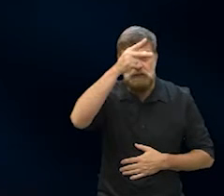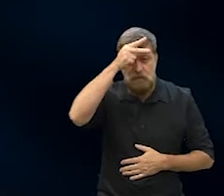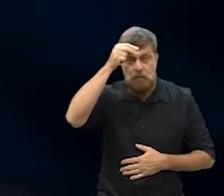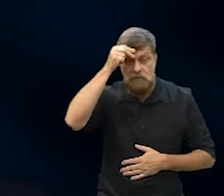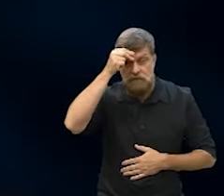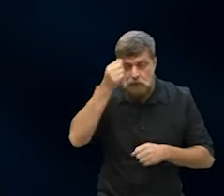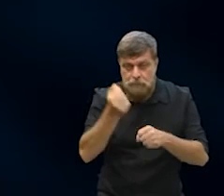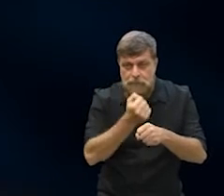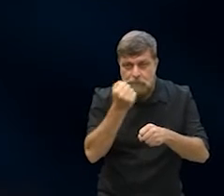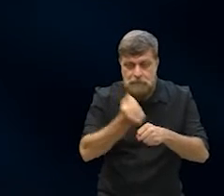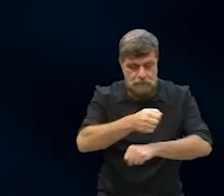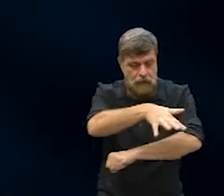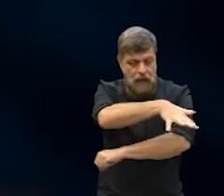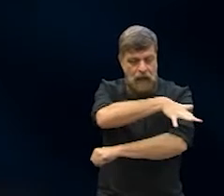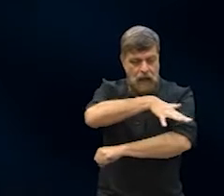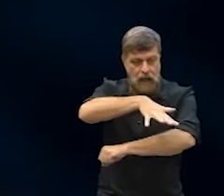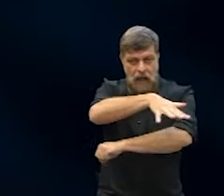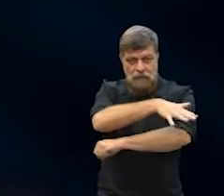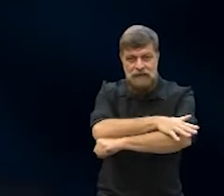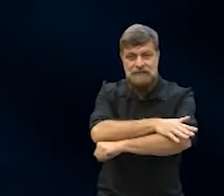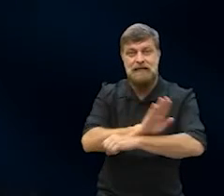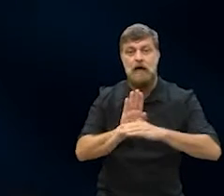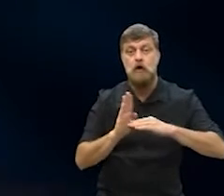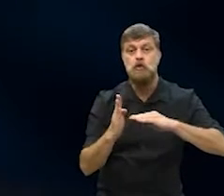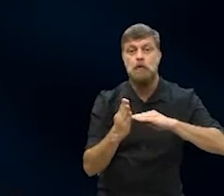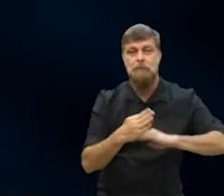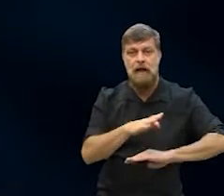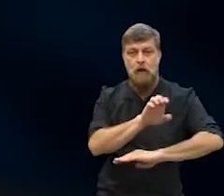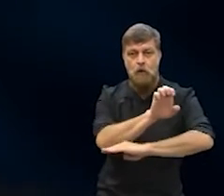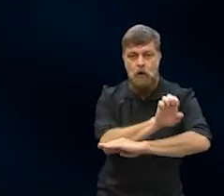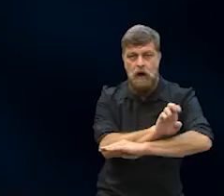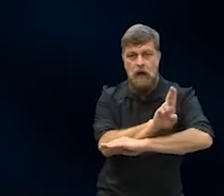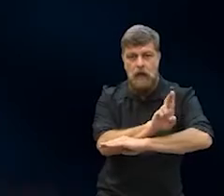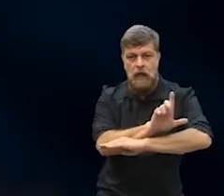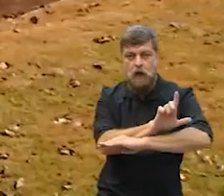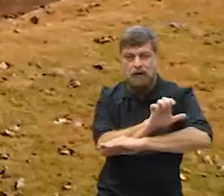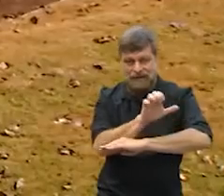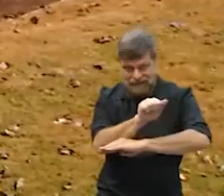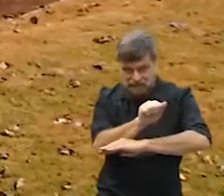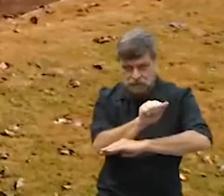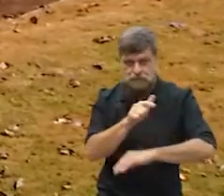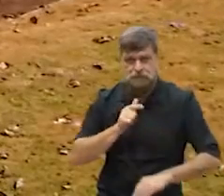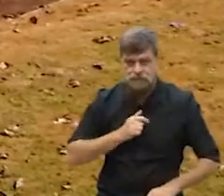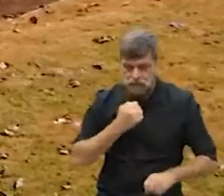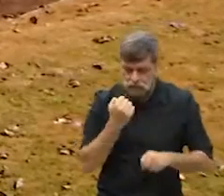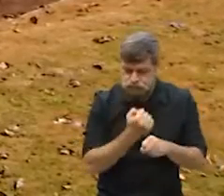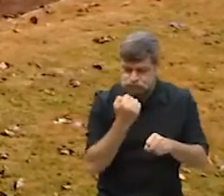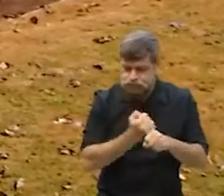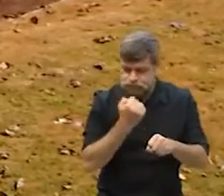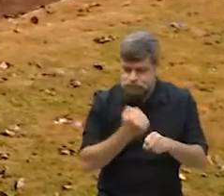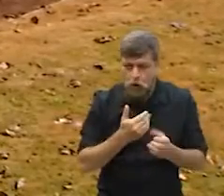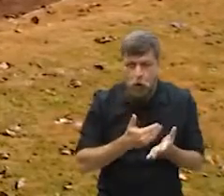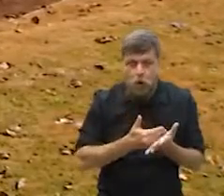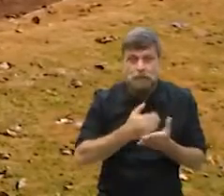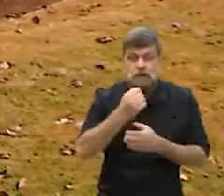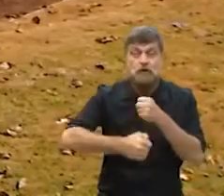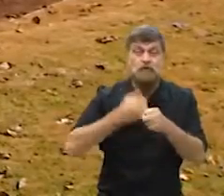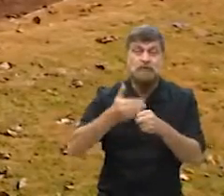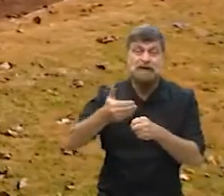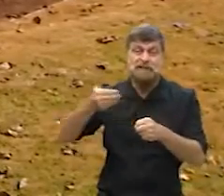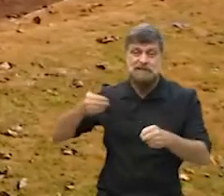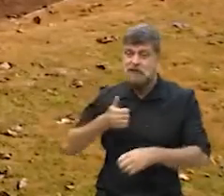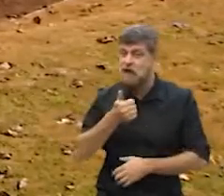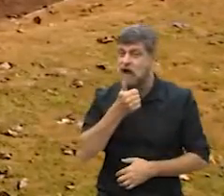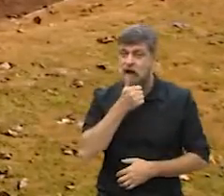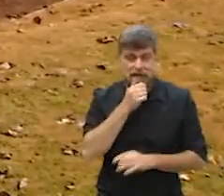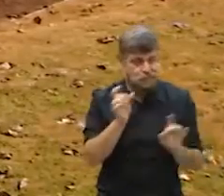obra de revitalização da Praça Vinícius de Moraes, no Jardim Eulina. Os trabalhos no local iniciaram no ano